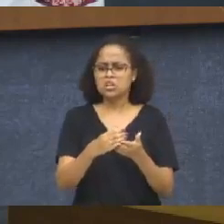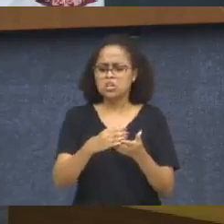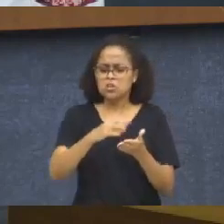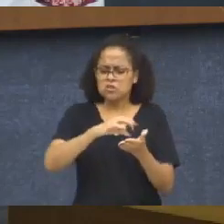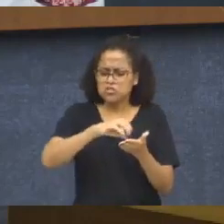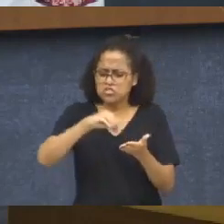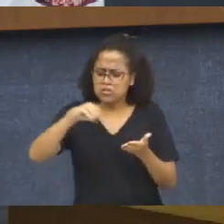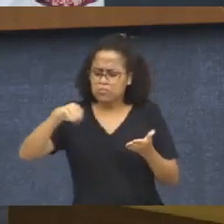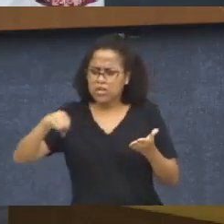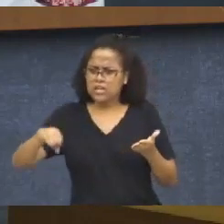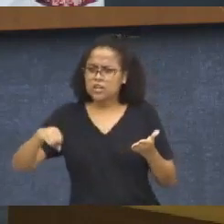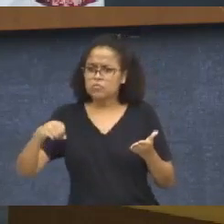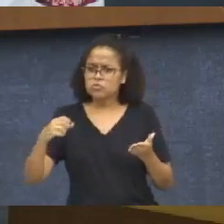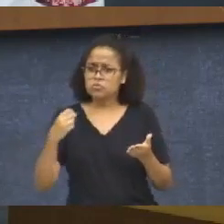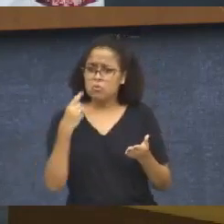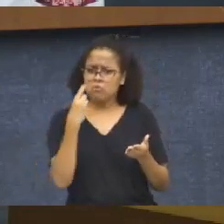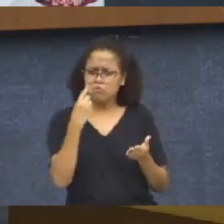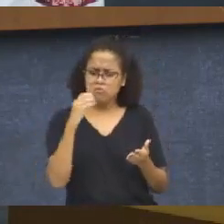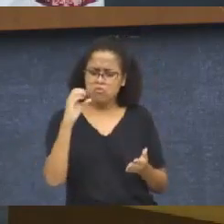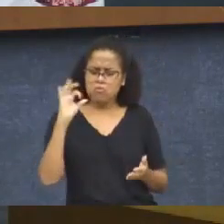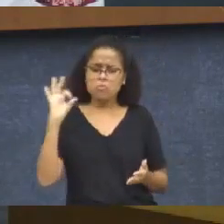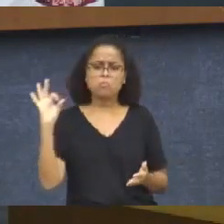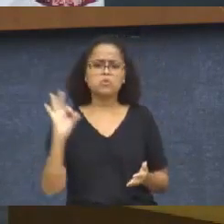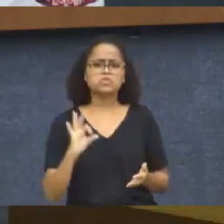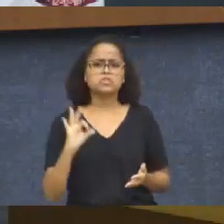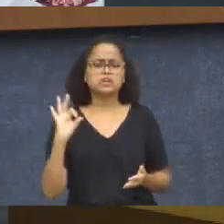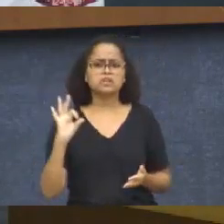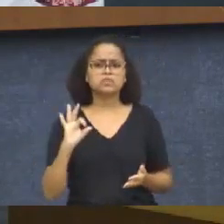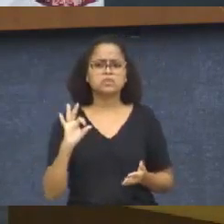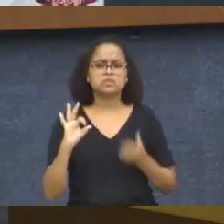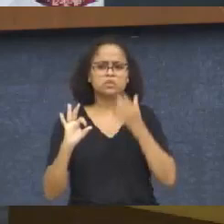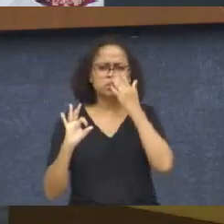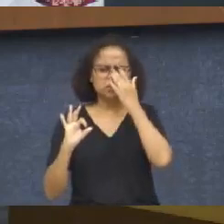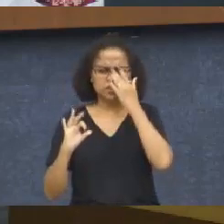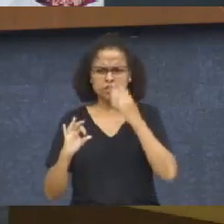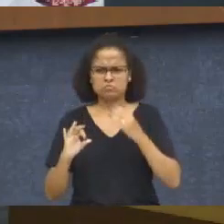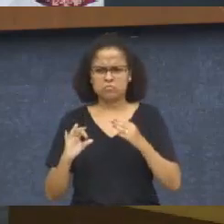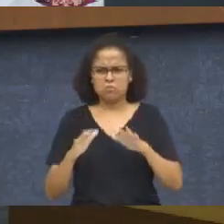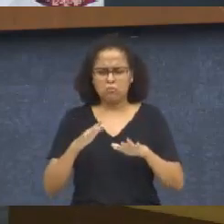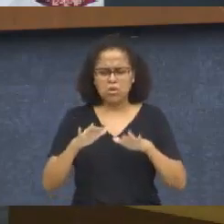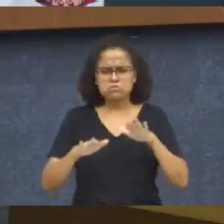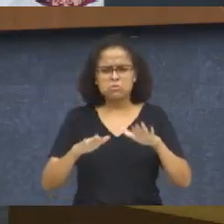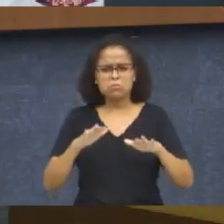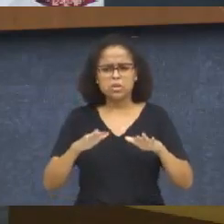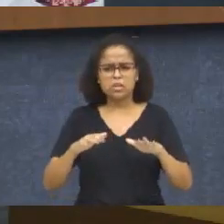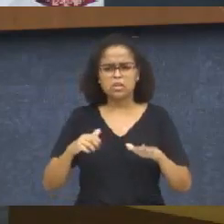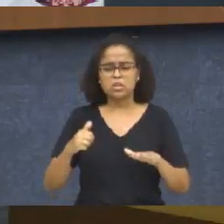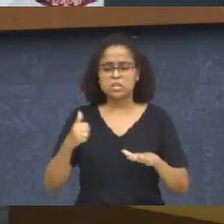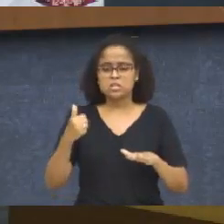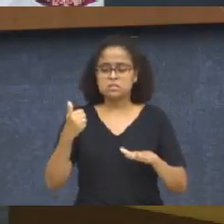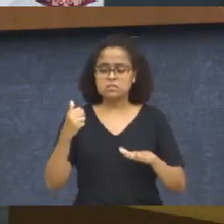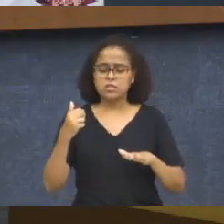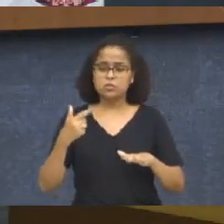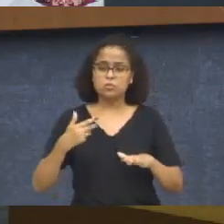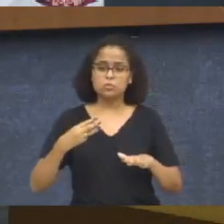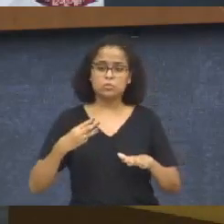receita corrente líquida do município, o que dá aí aproximadamente 130 milhões de